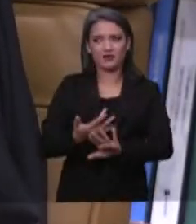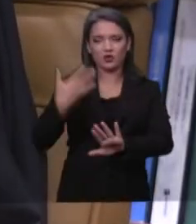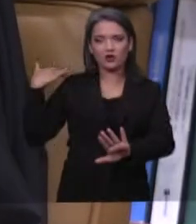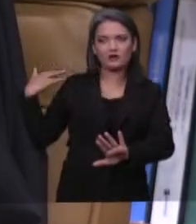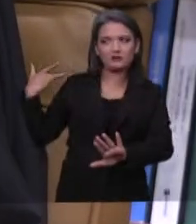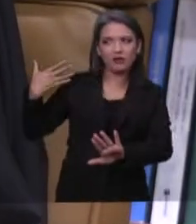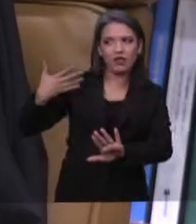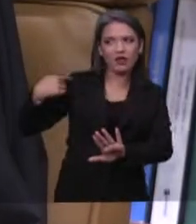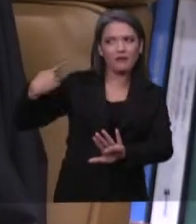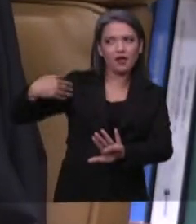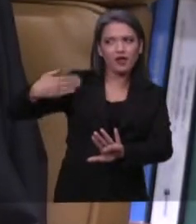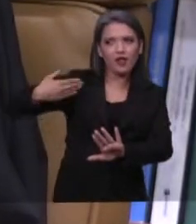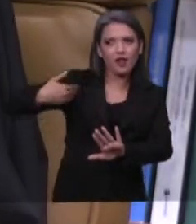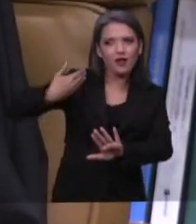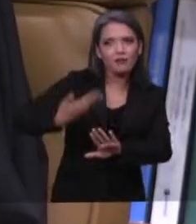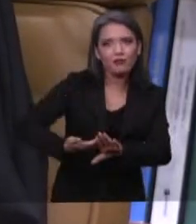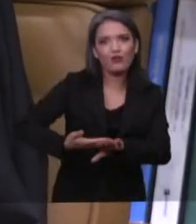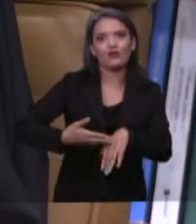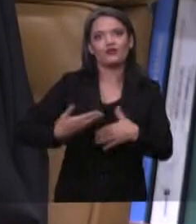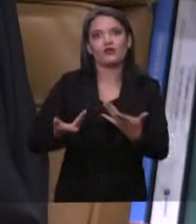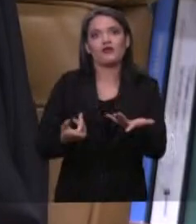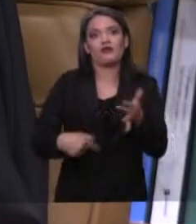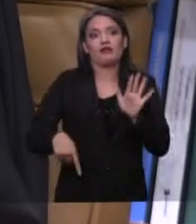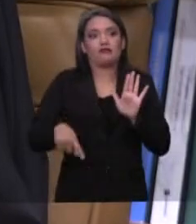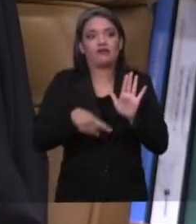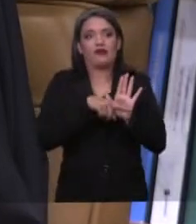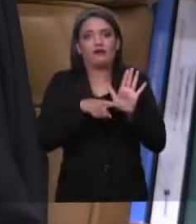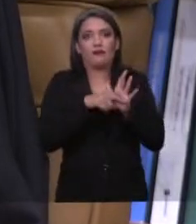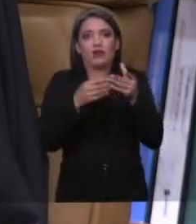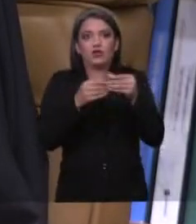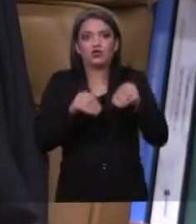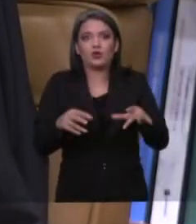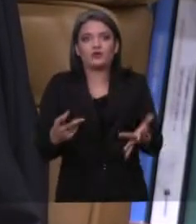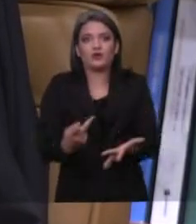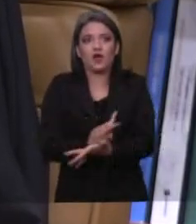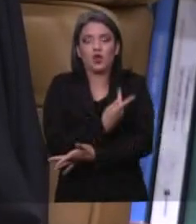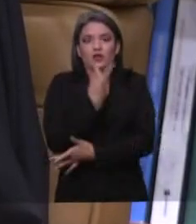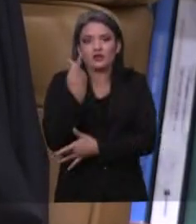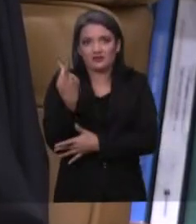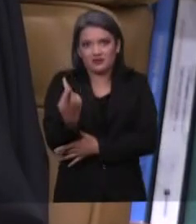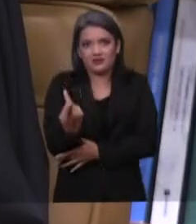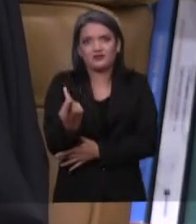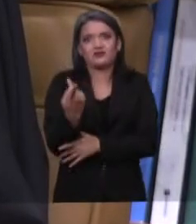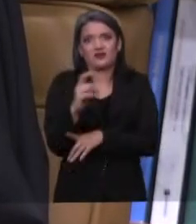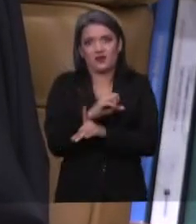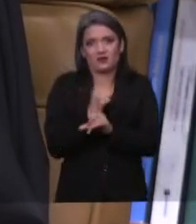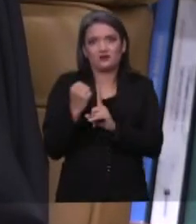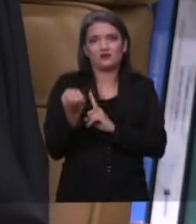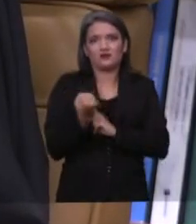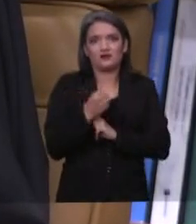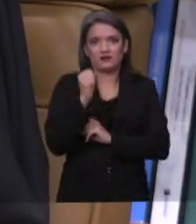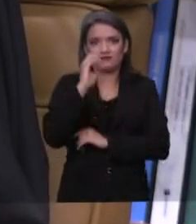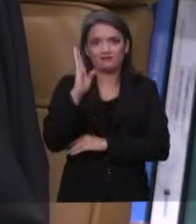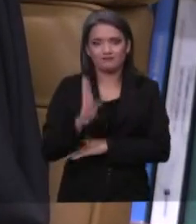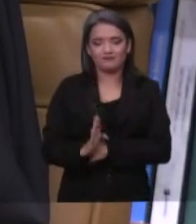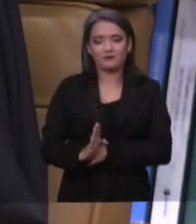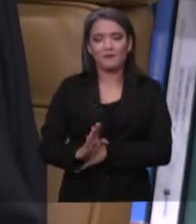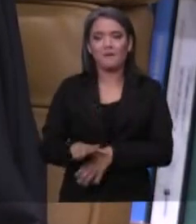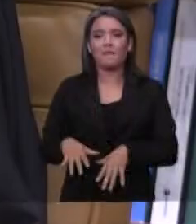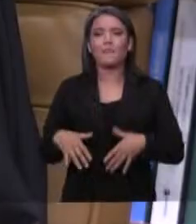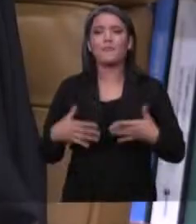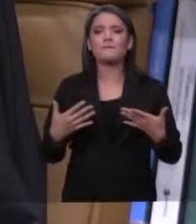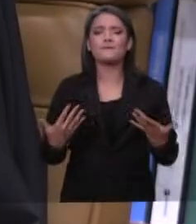males que ela trouxe para a sociedade brasileira. E aqui eu queria ser muito preciso em